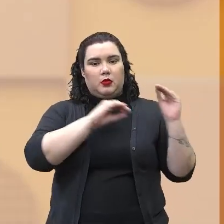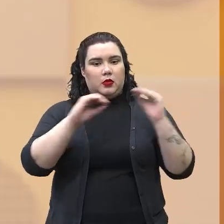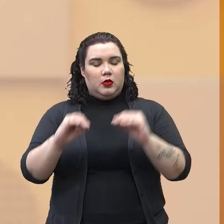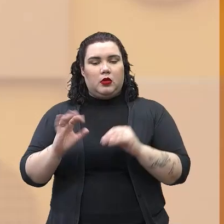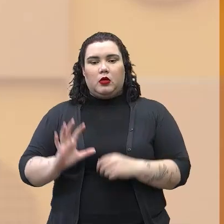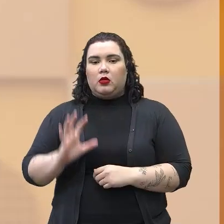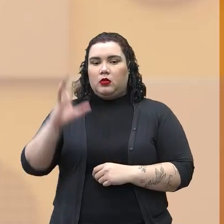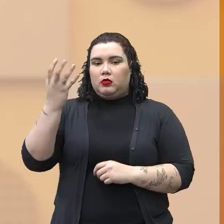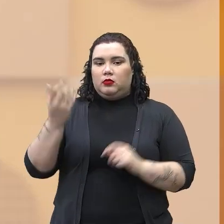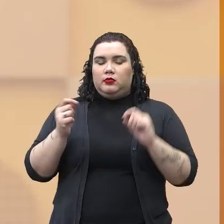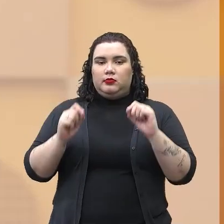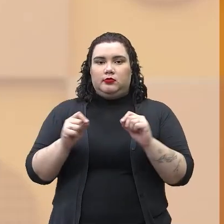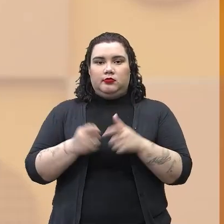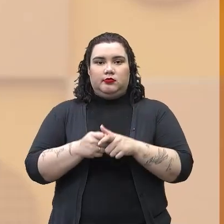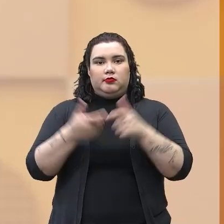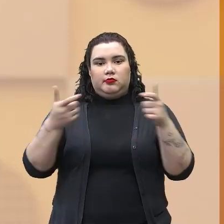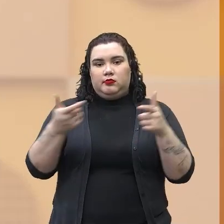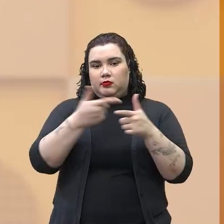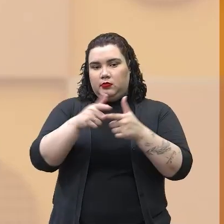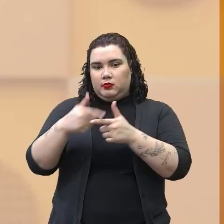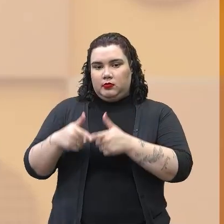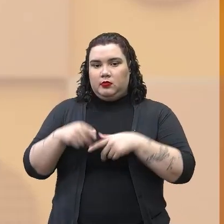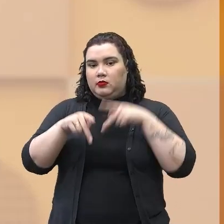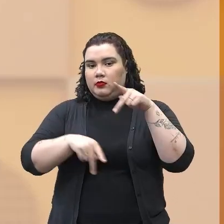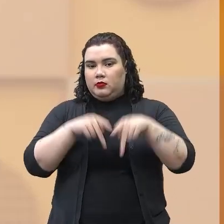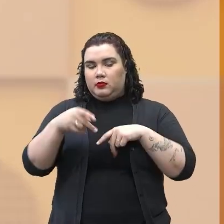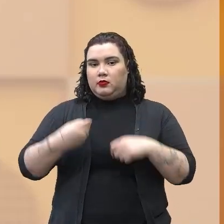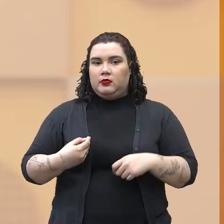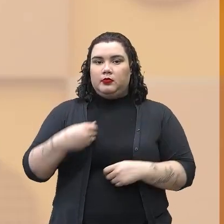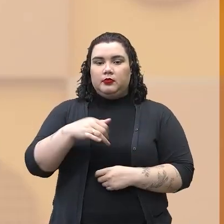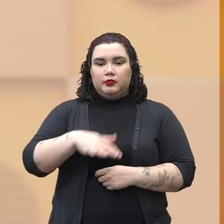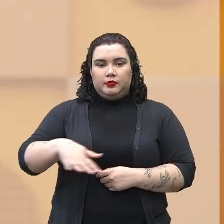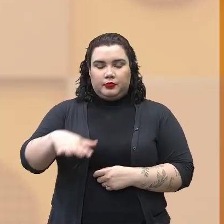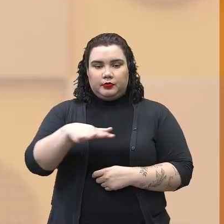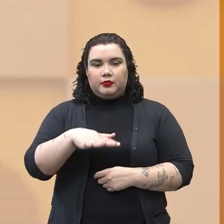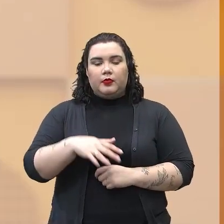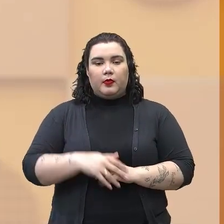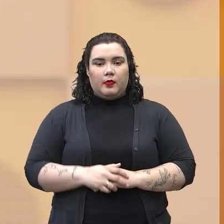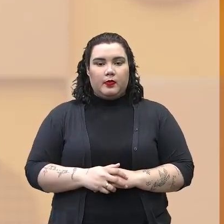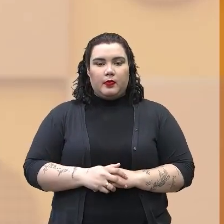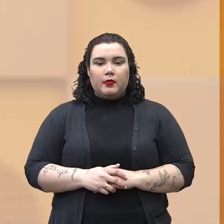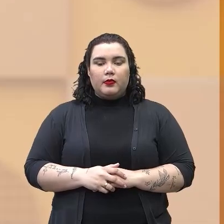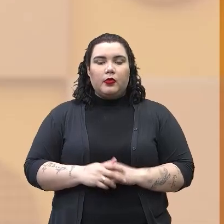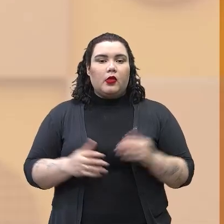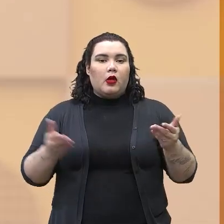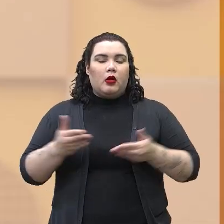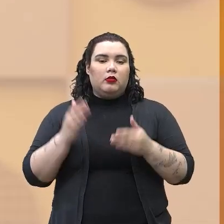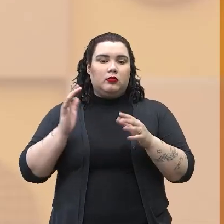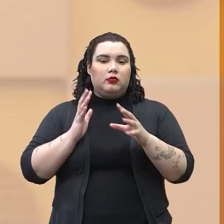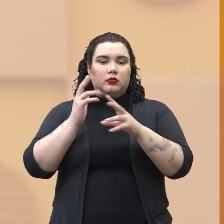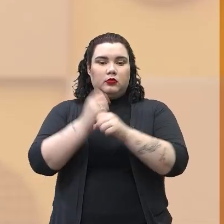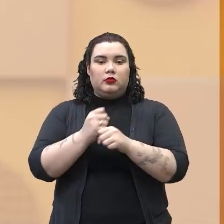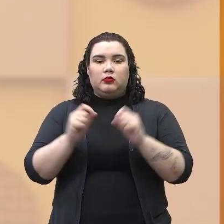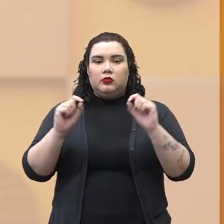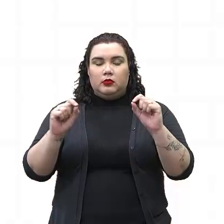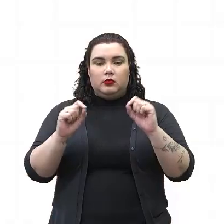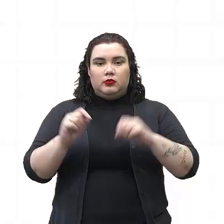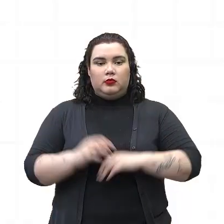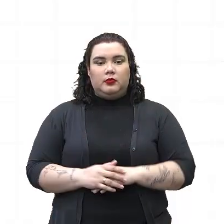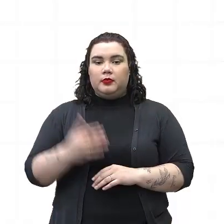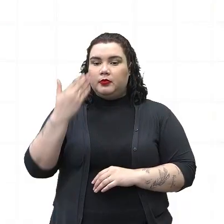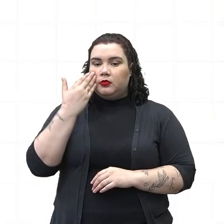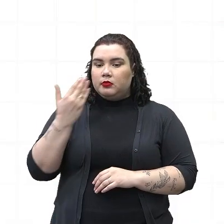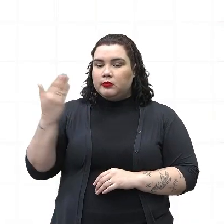causando o quê? Muitos problemas para a população que vive lá. Um deles, isso que a gente vai rever agora nessa nossa tela, né, é